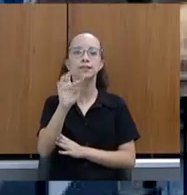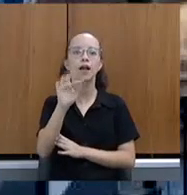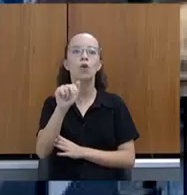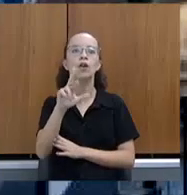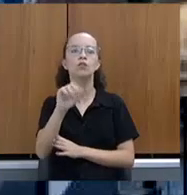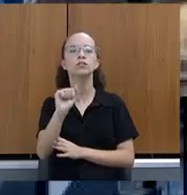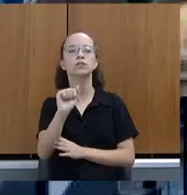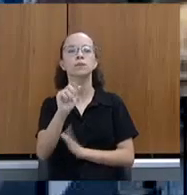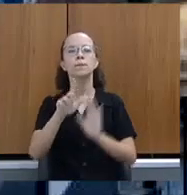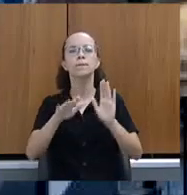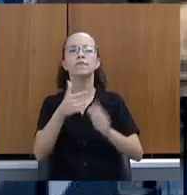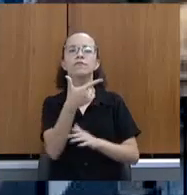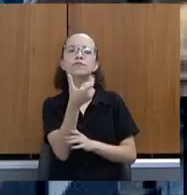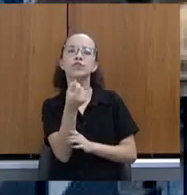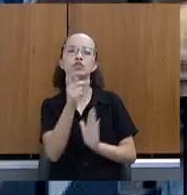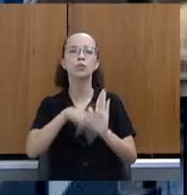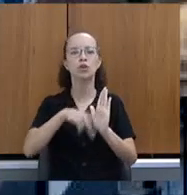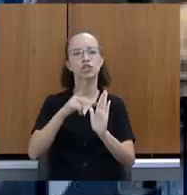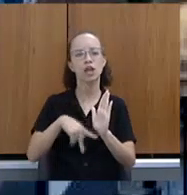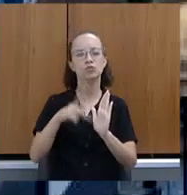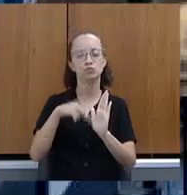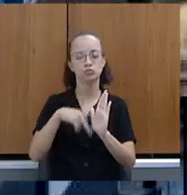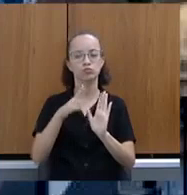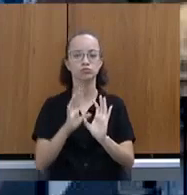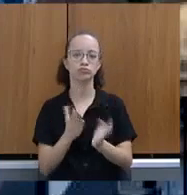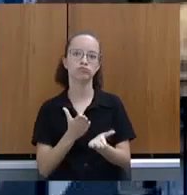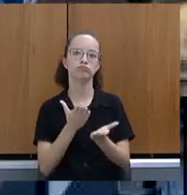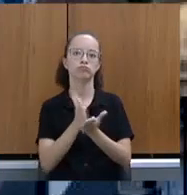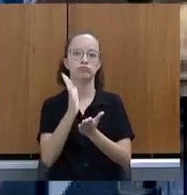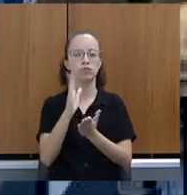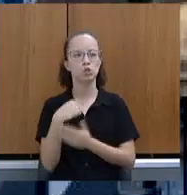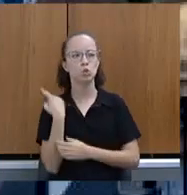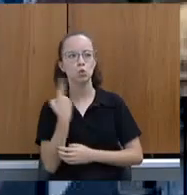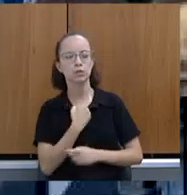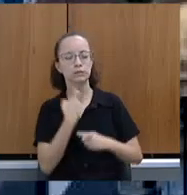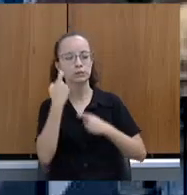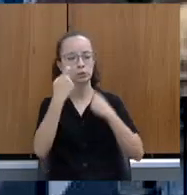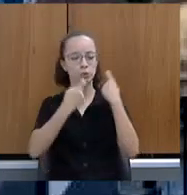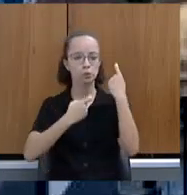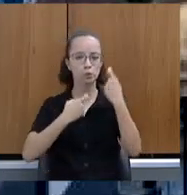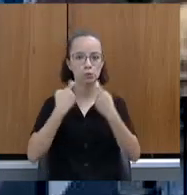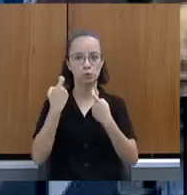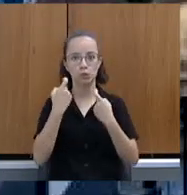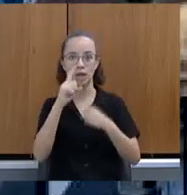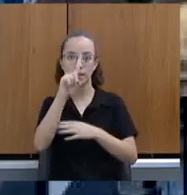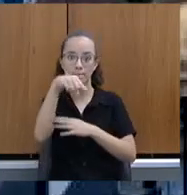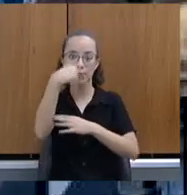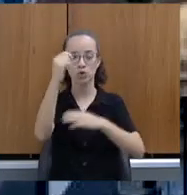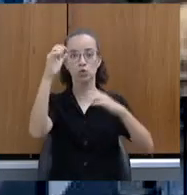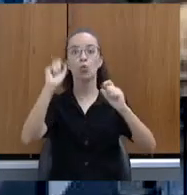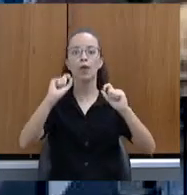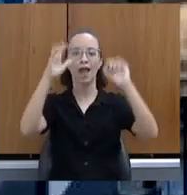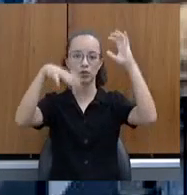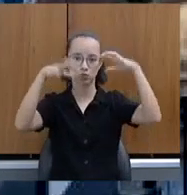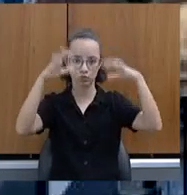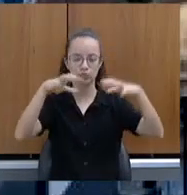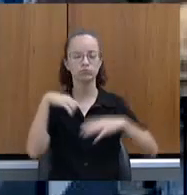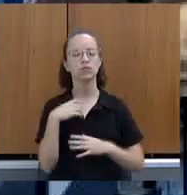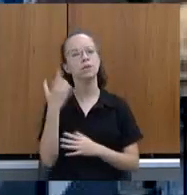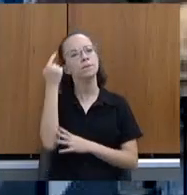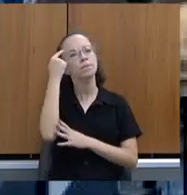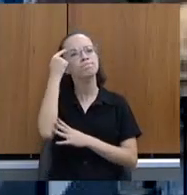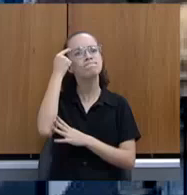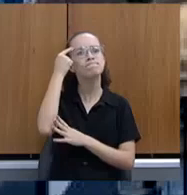contemplados esse edital foi um pensamento muito preocupante que nós tivemos após as chuvas e pensando que